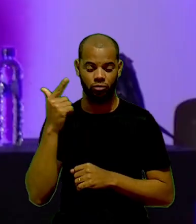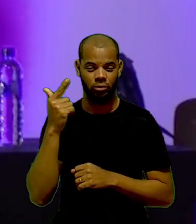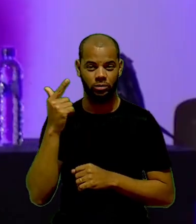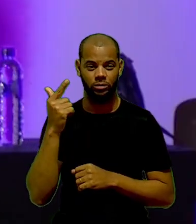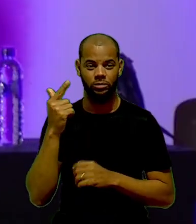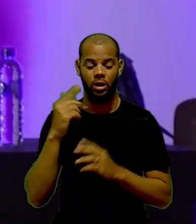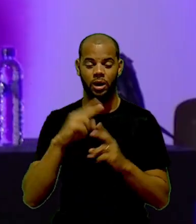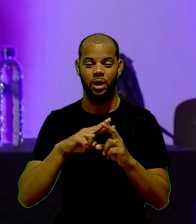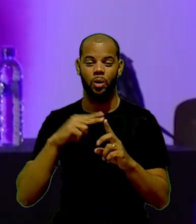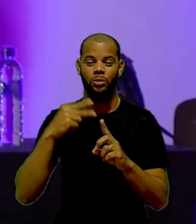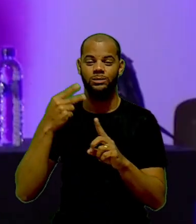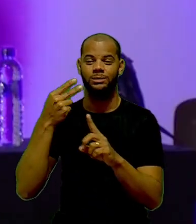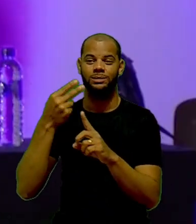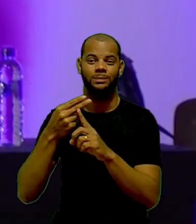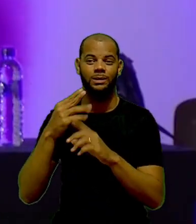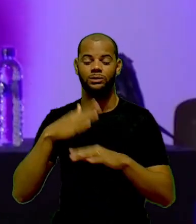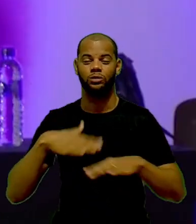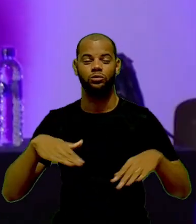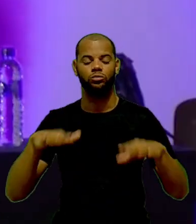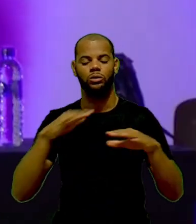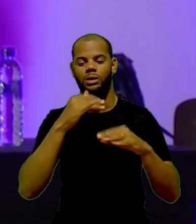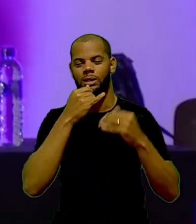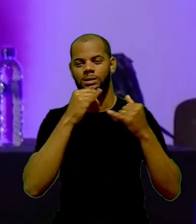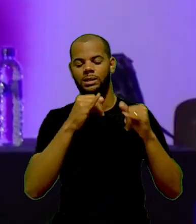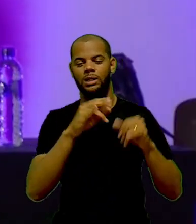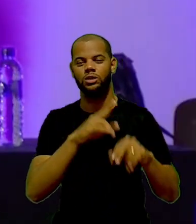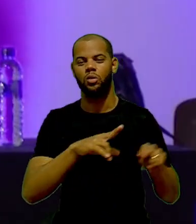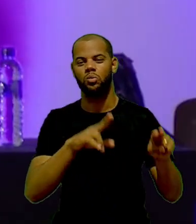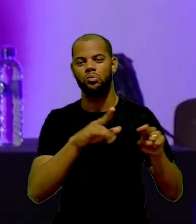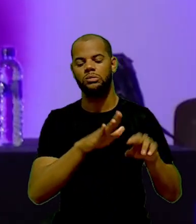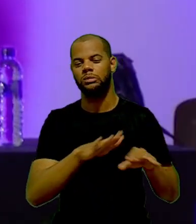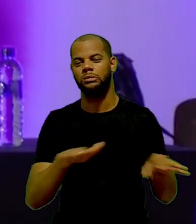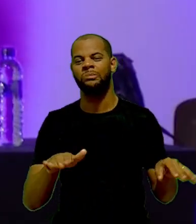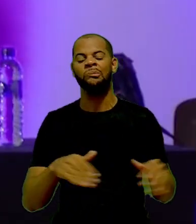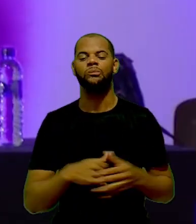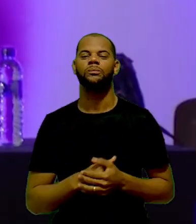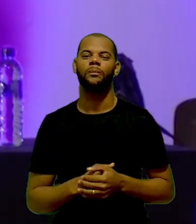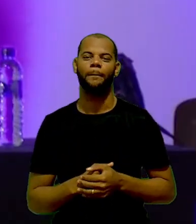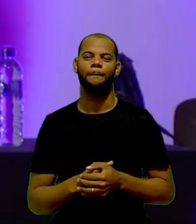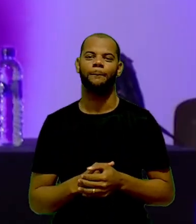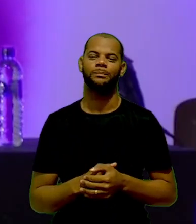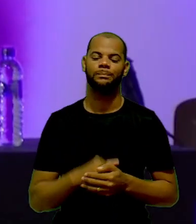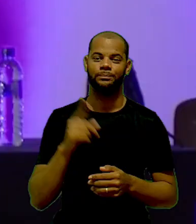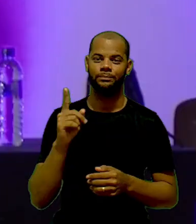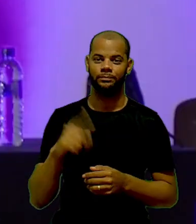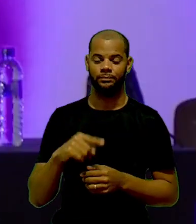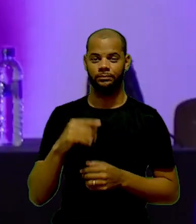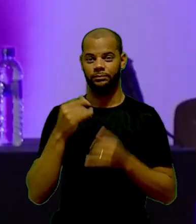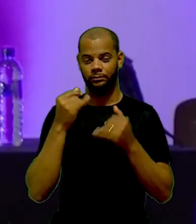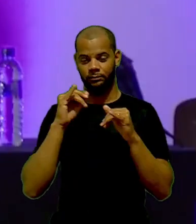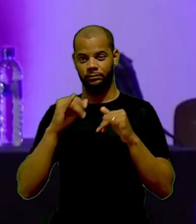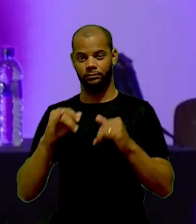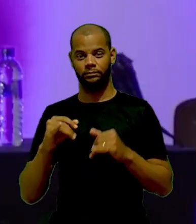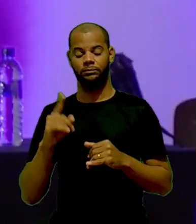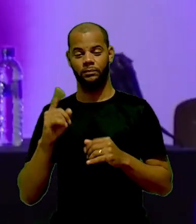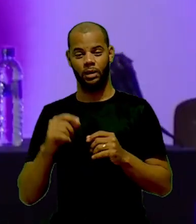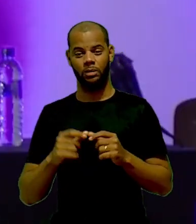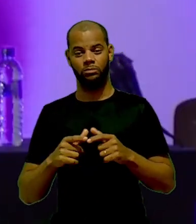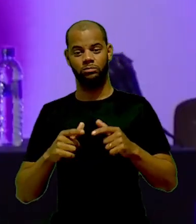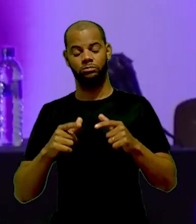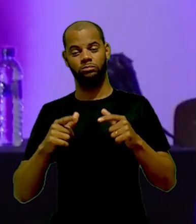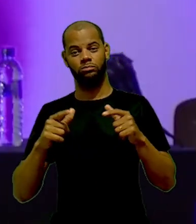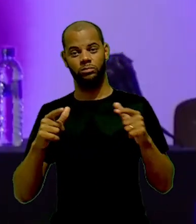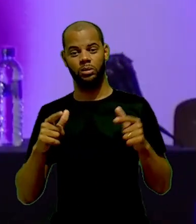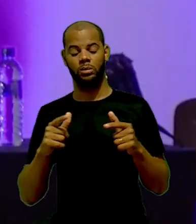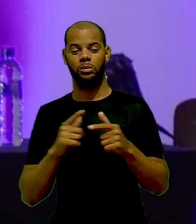as demais formas de energia juntas, né? Então, é uma energia que está aí, é abundante, resolveria